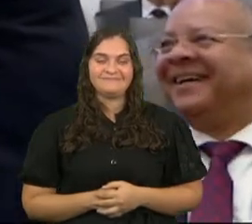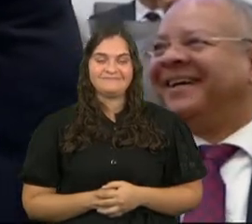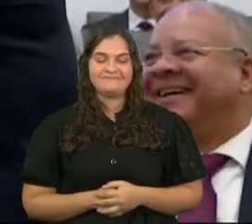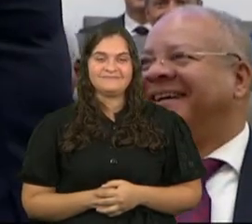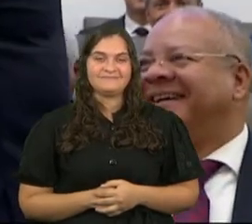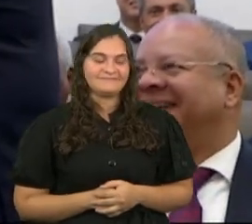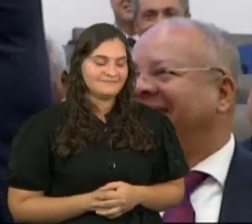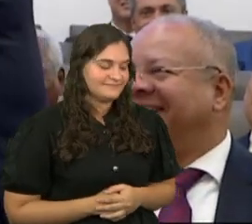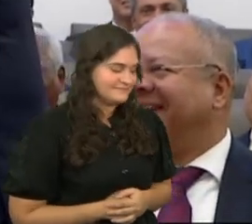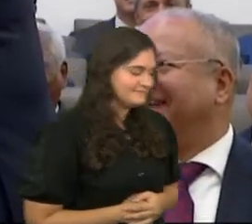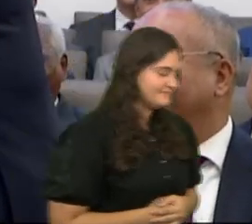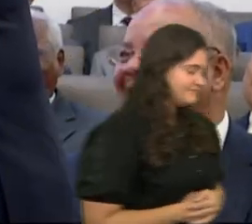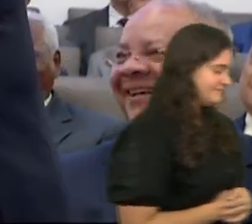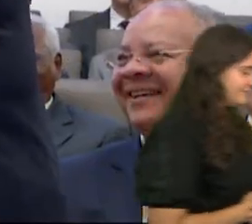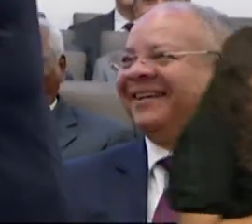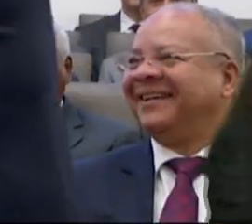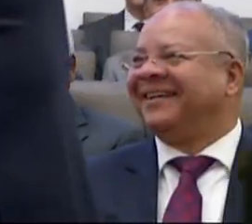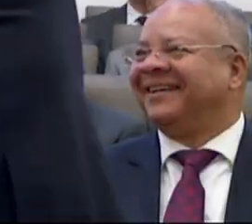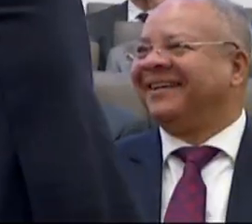Aleluia.